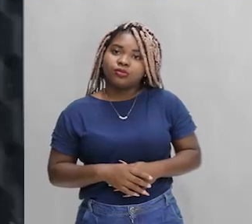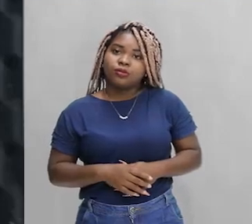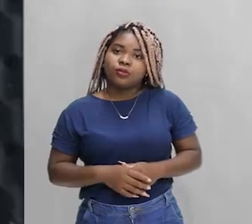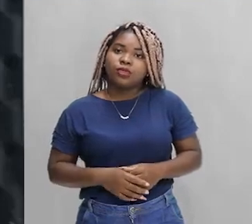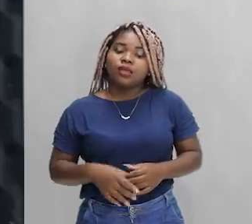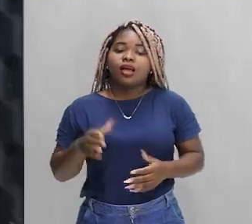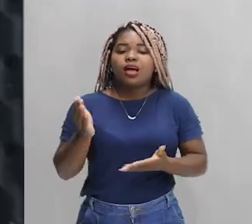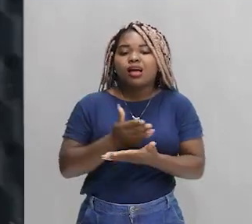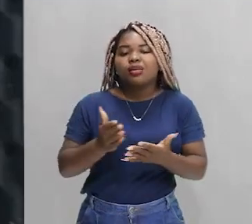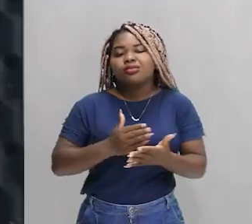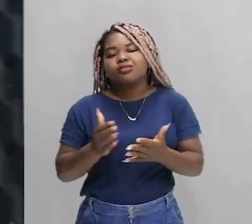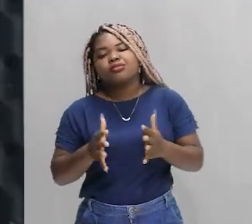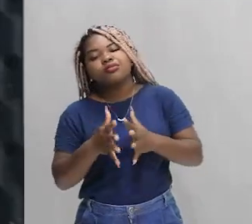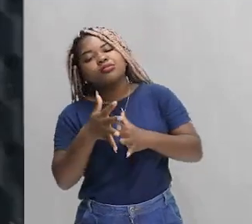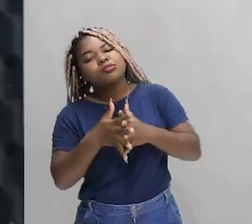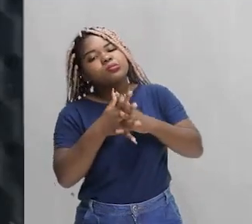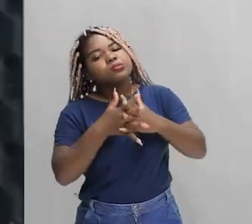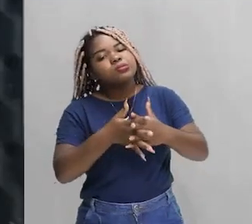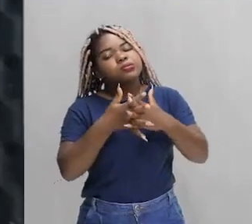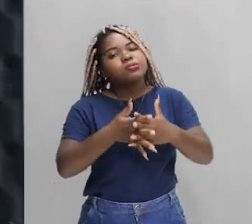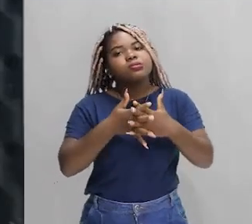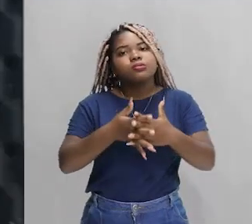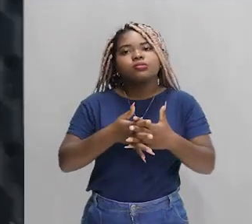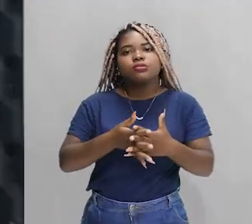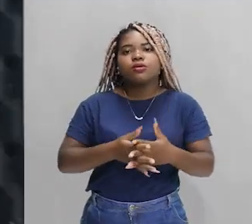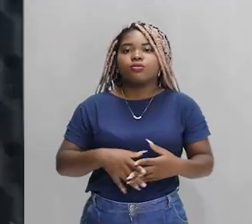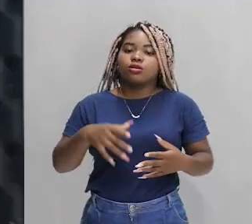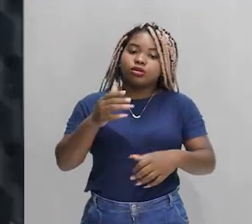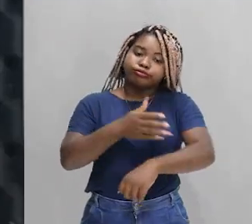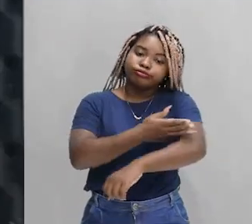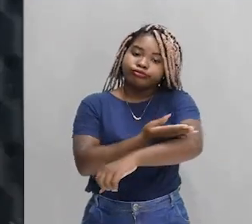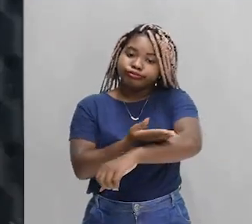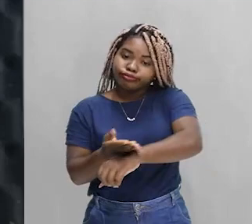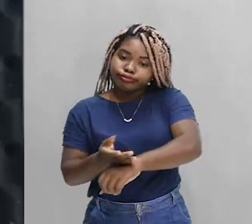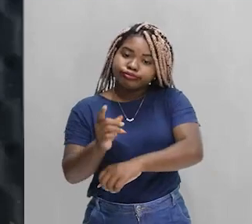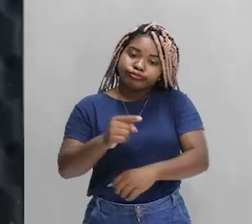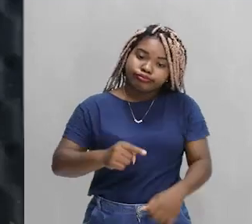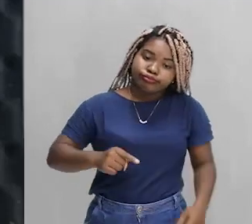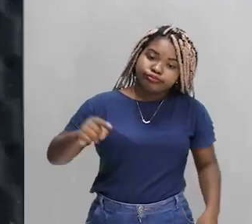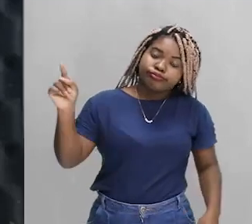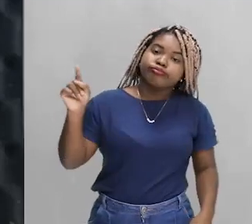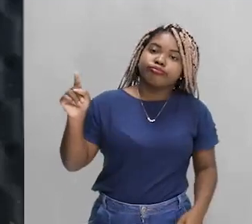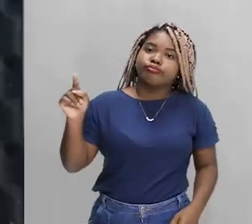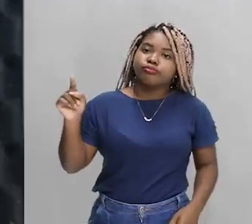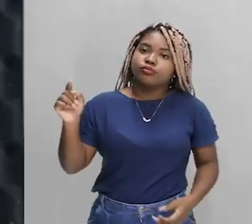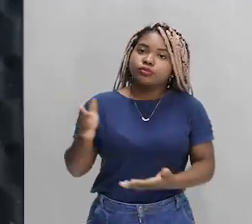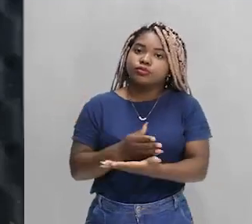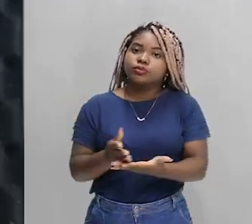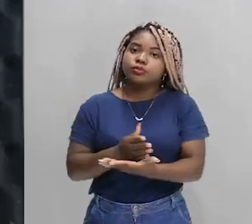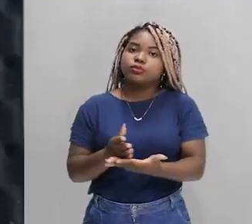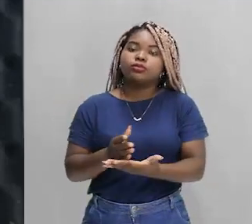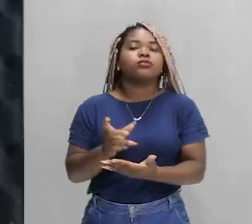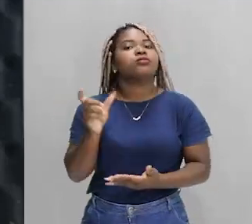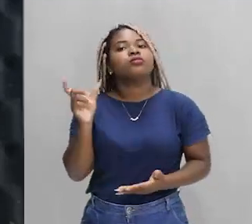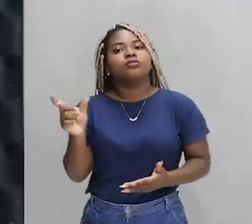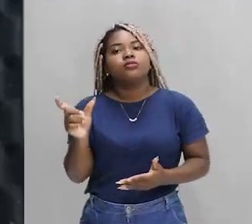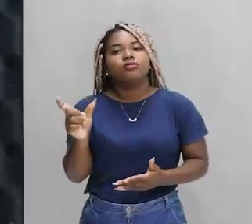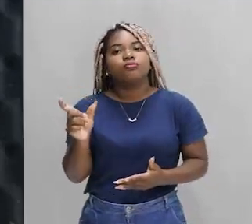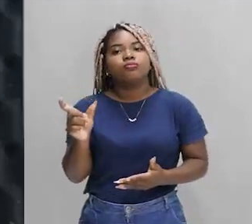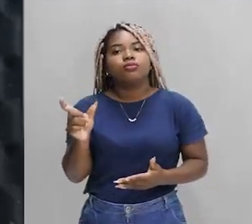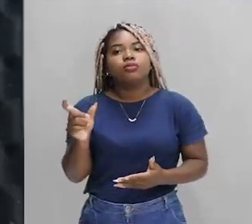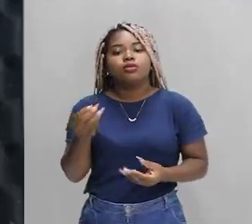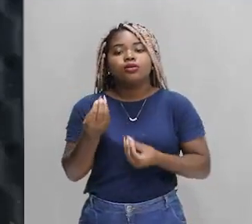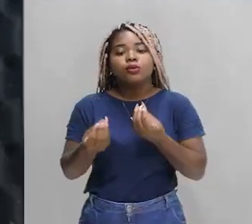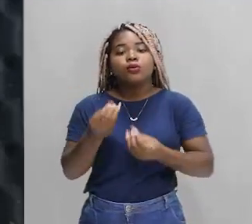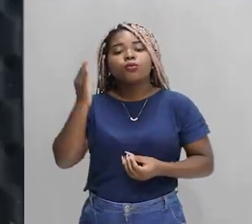confusão. Nós já estávamos acostumados a acentuar determinadas palavras e agora elas já não têm mais acento. E como é que eu vou saber?